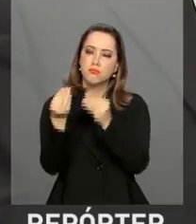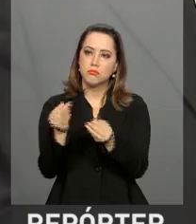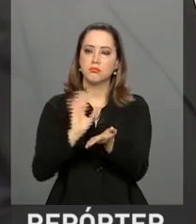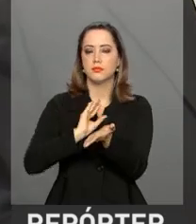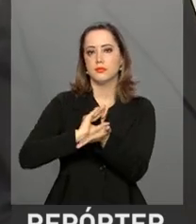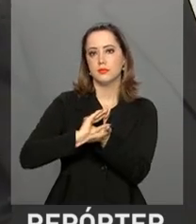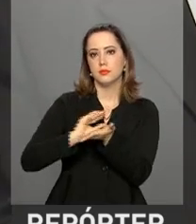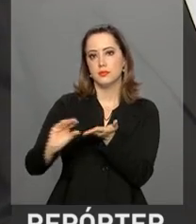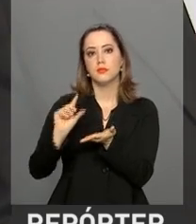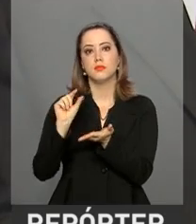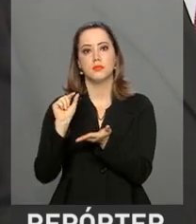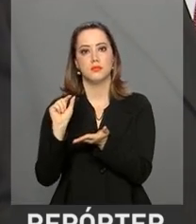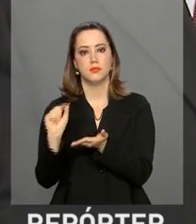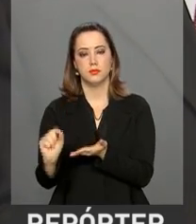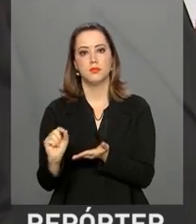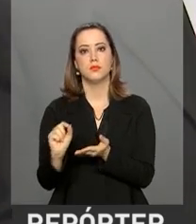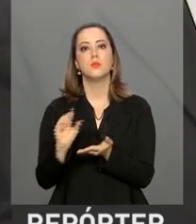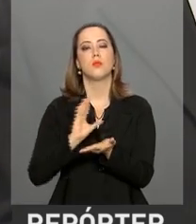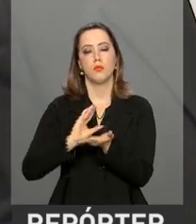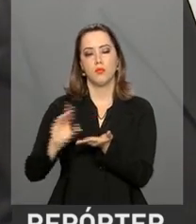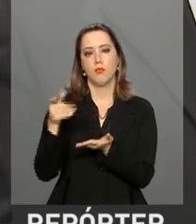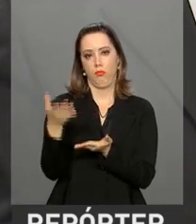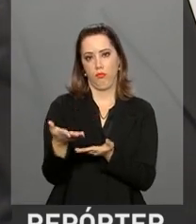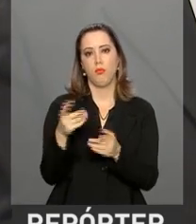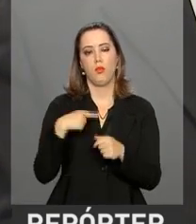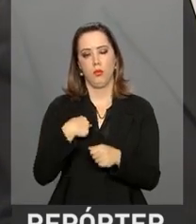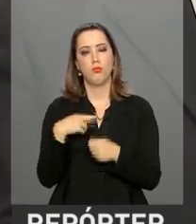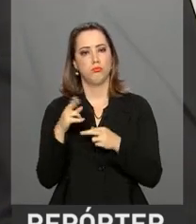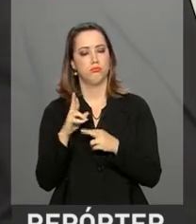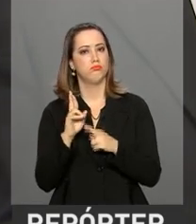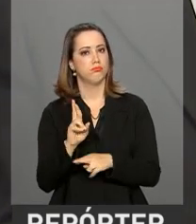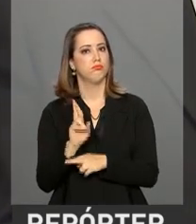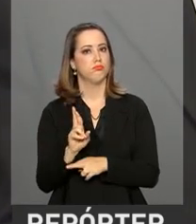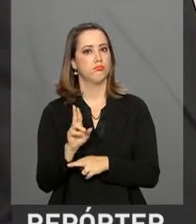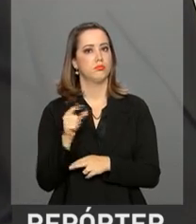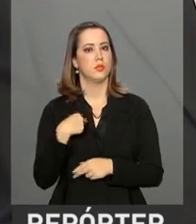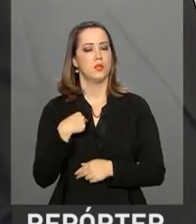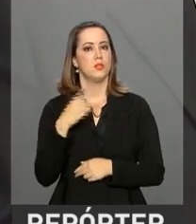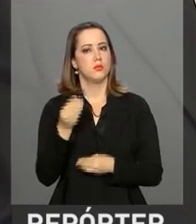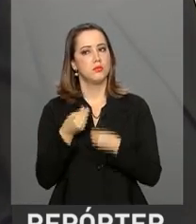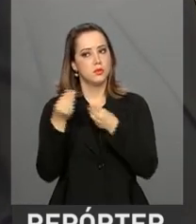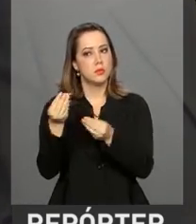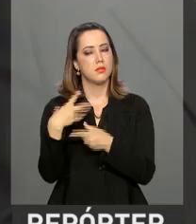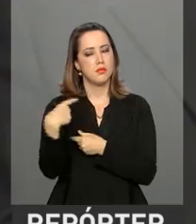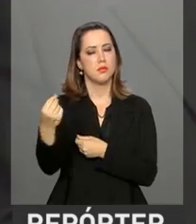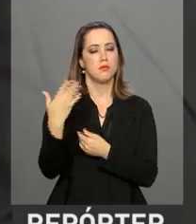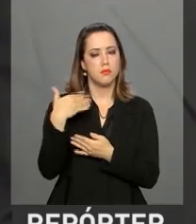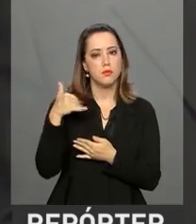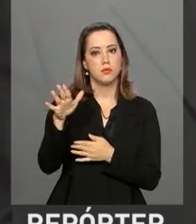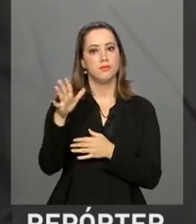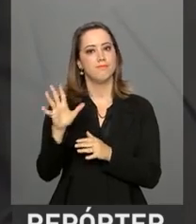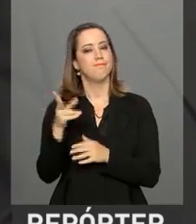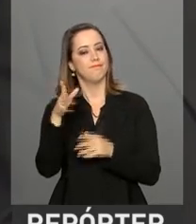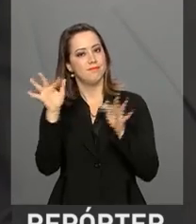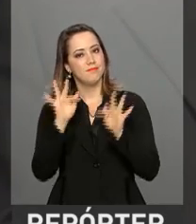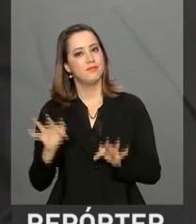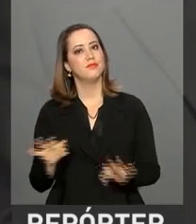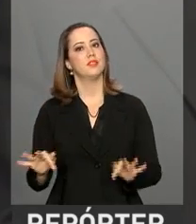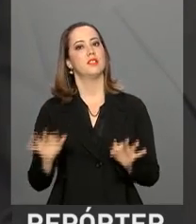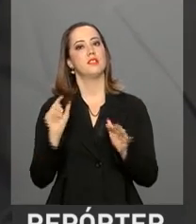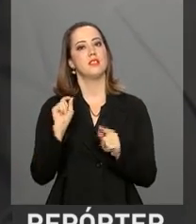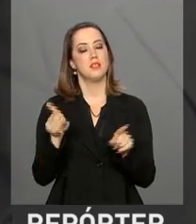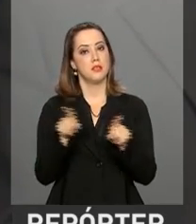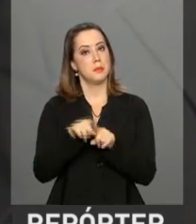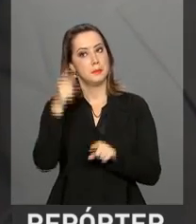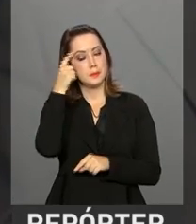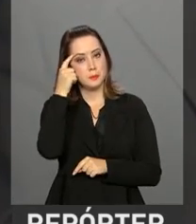fazer esta liberação então eu espero que os senhores Saiam daqui de um lado comemorando e de outro lado